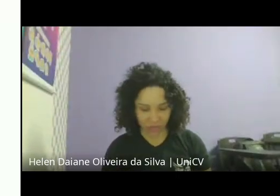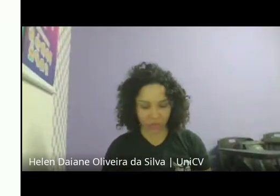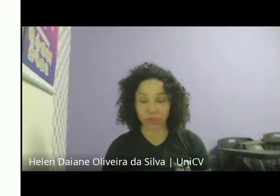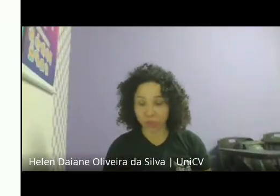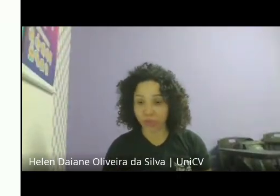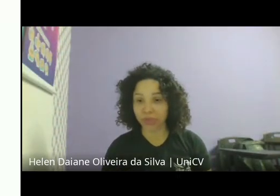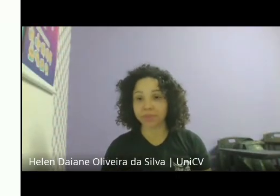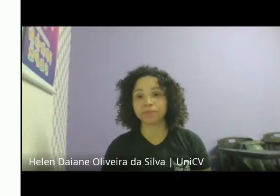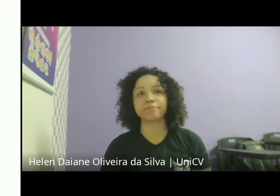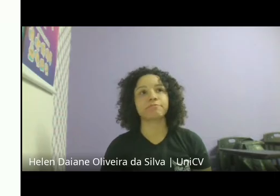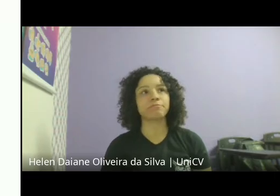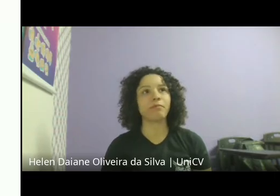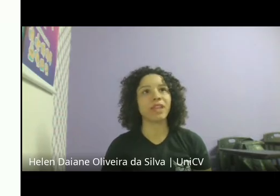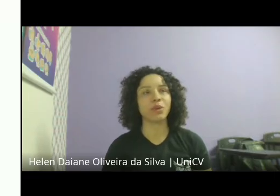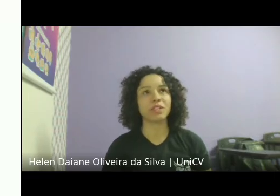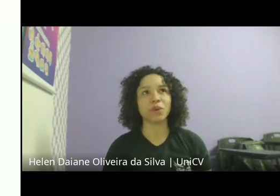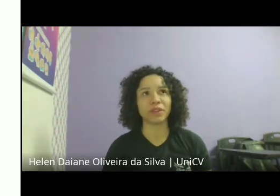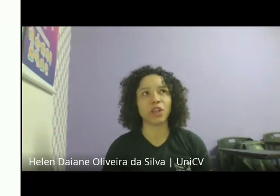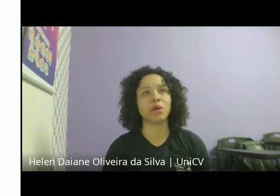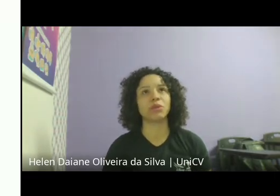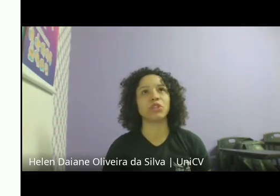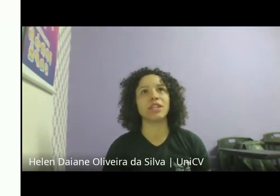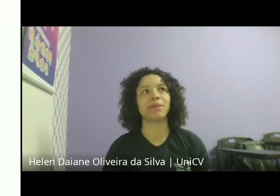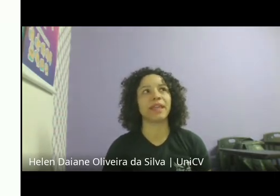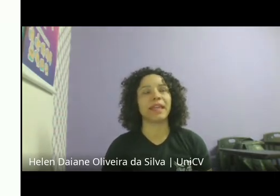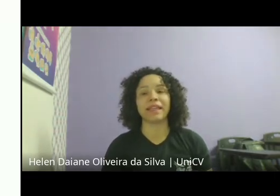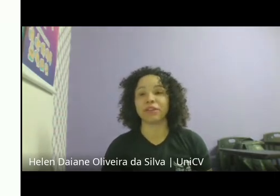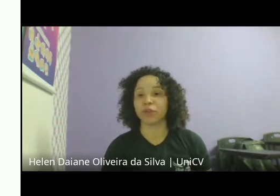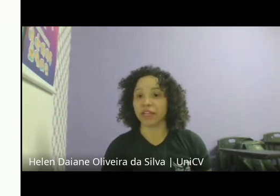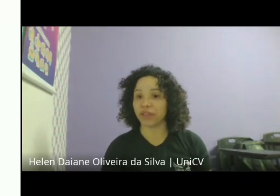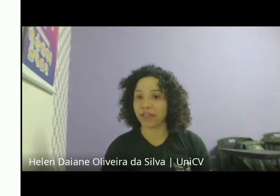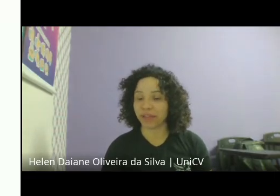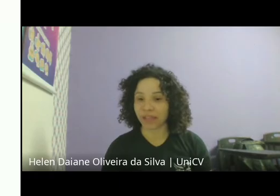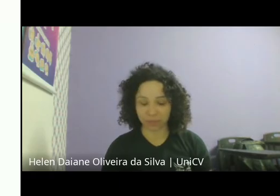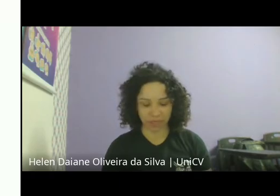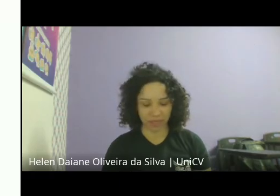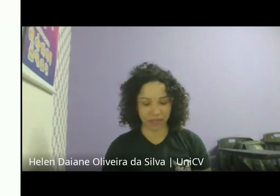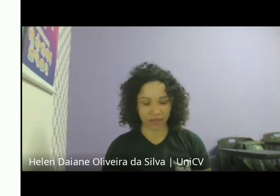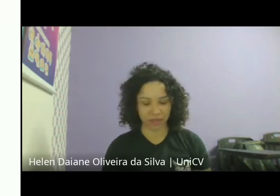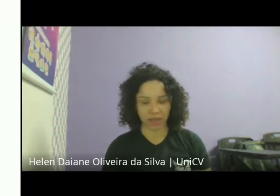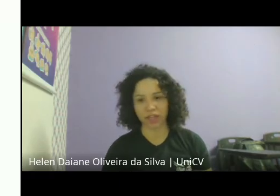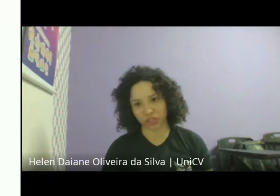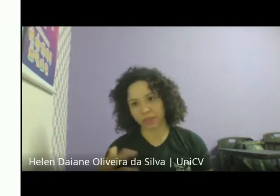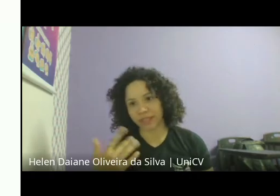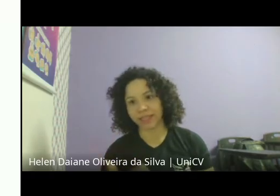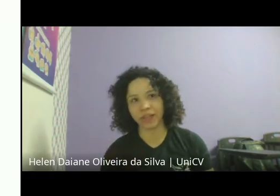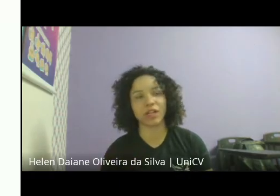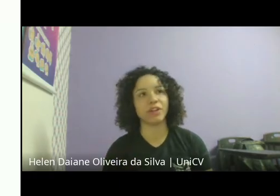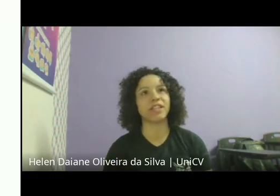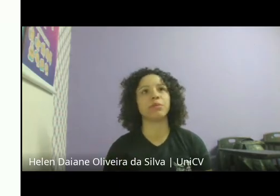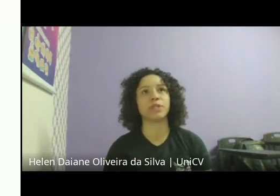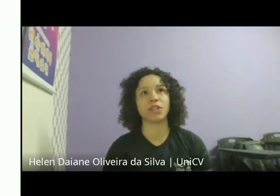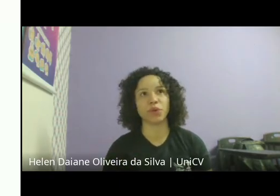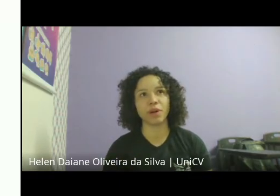histórias de surdos. Inclusive, encontrei uma outro dia que ela falou que ela foi levada para. Que ela já tinha uma certa idade.